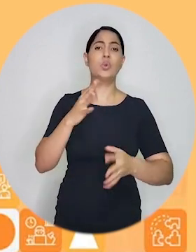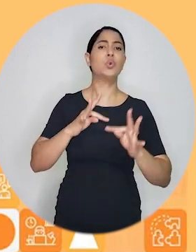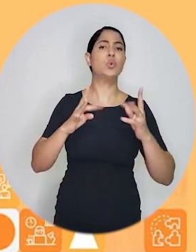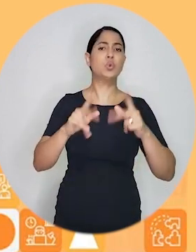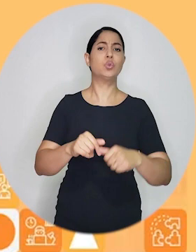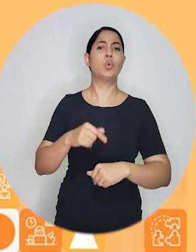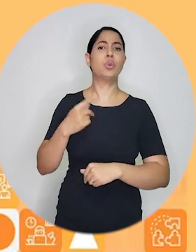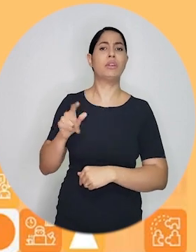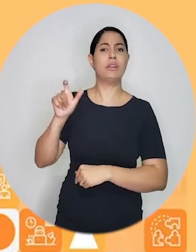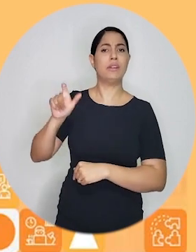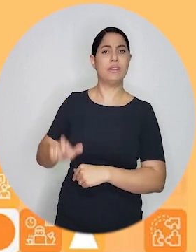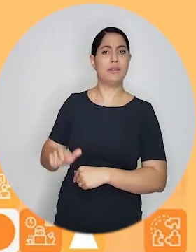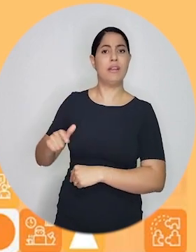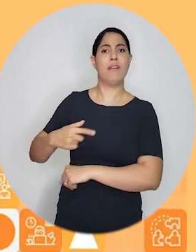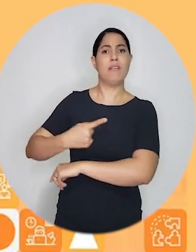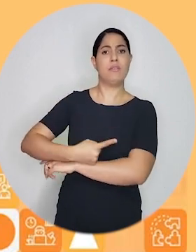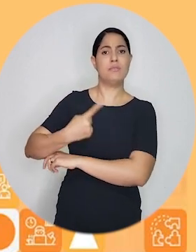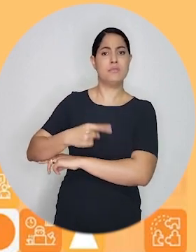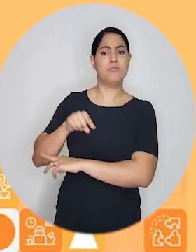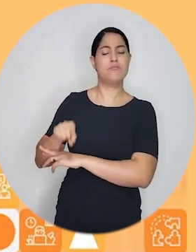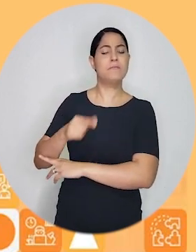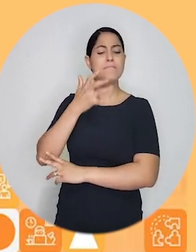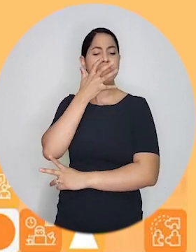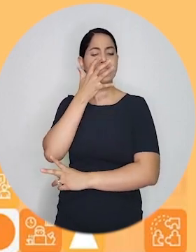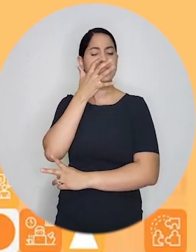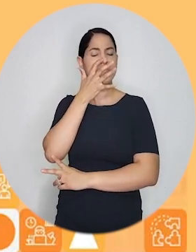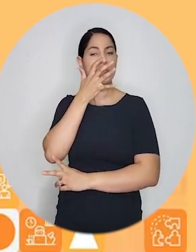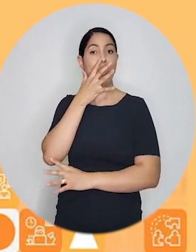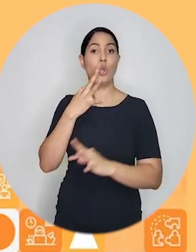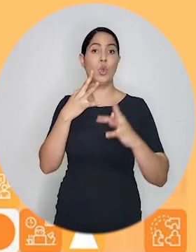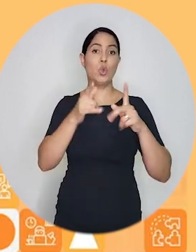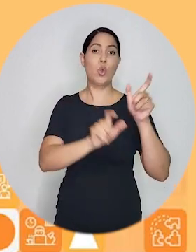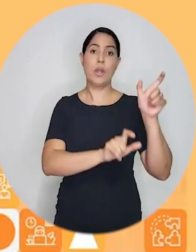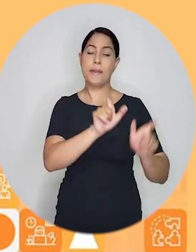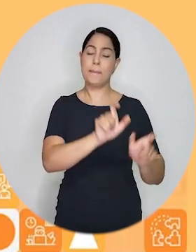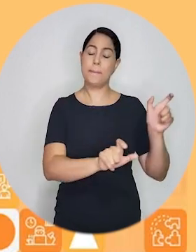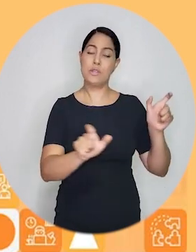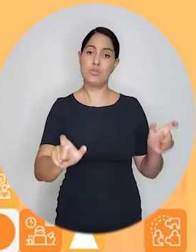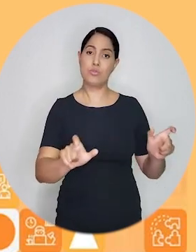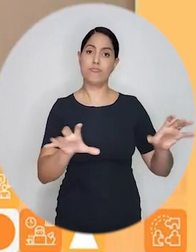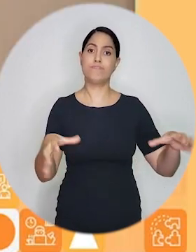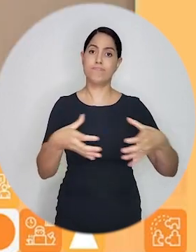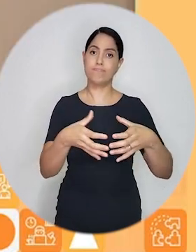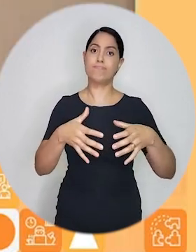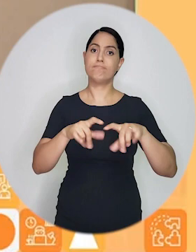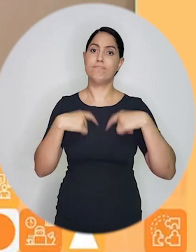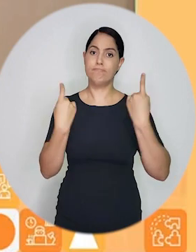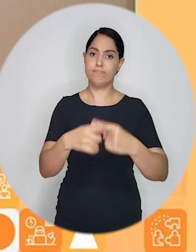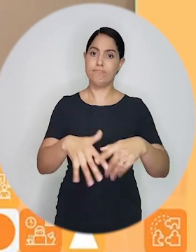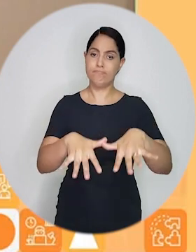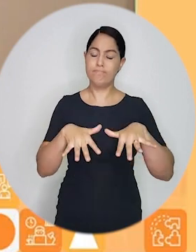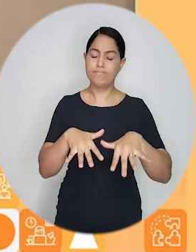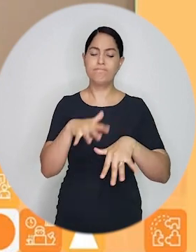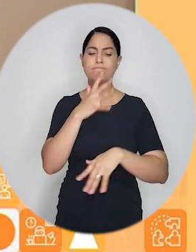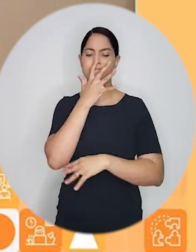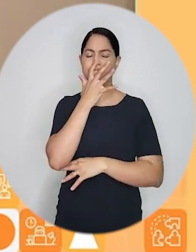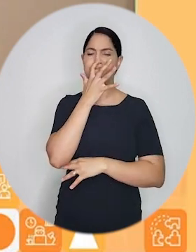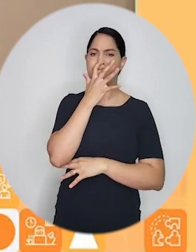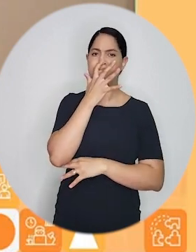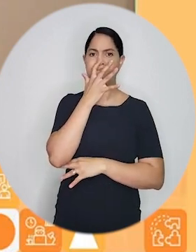que o síndico vai conduzindo e que as pessoas, por decisão, por maioria de votos, normalmente,